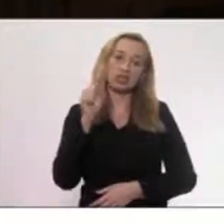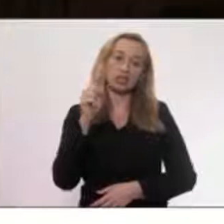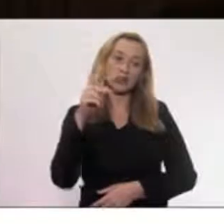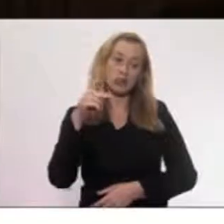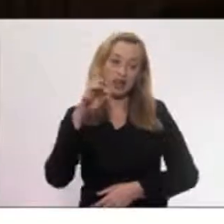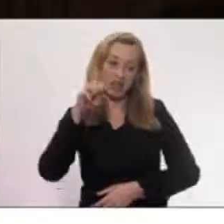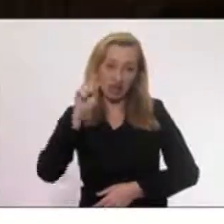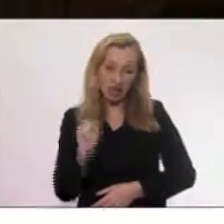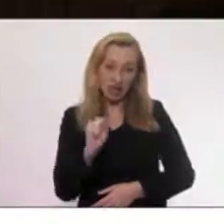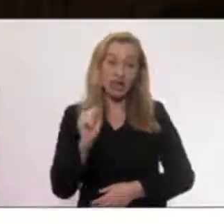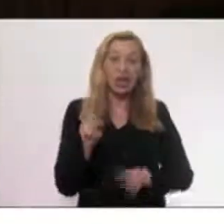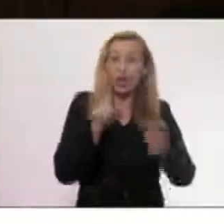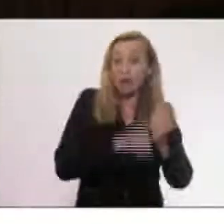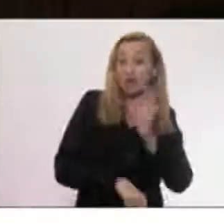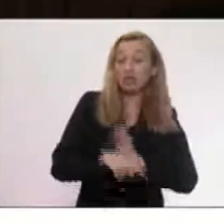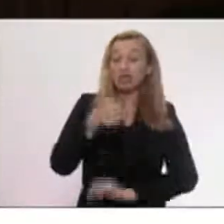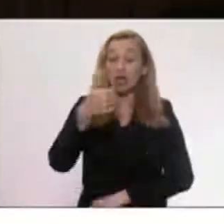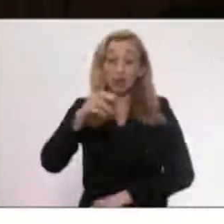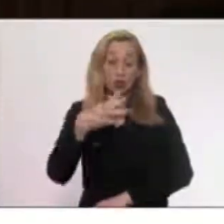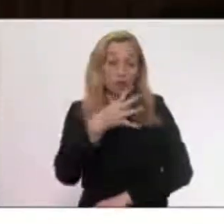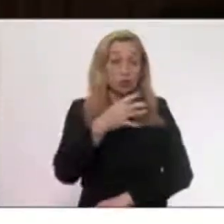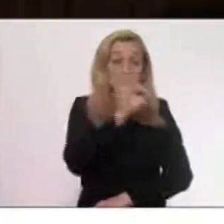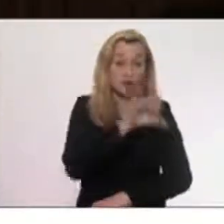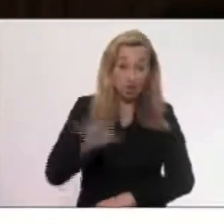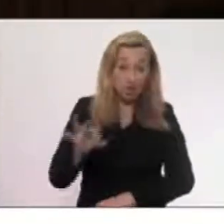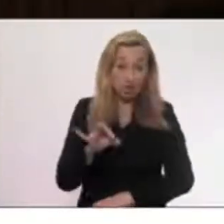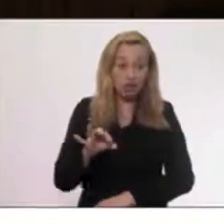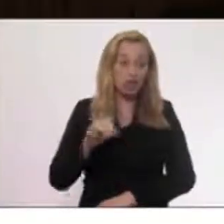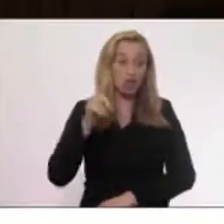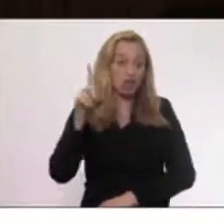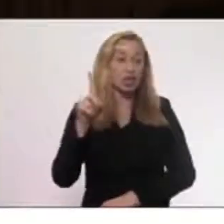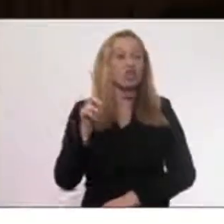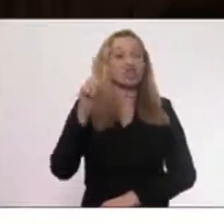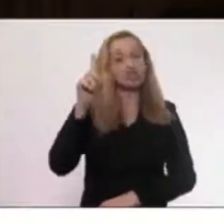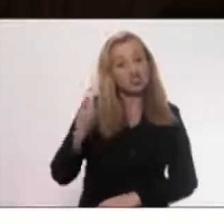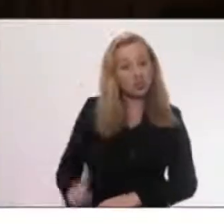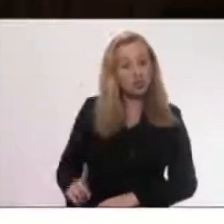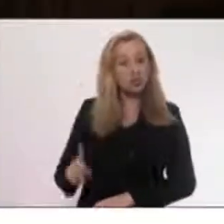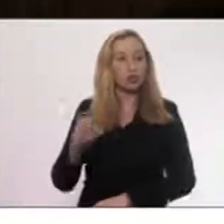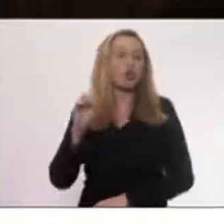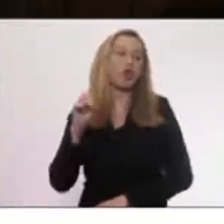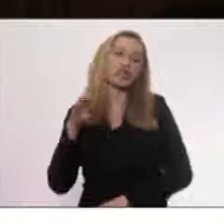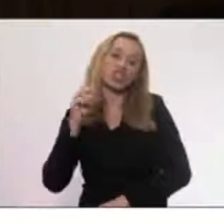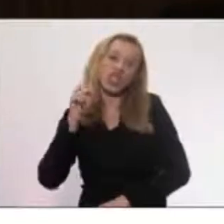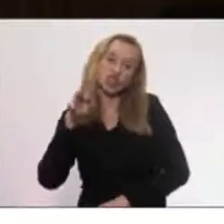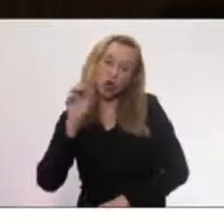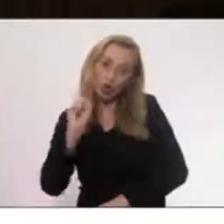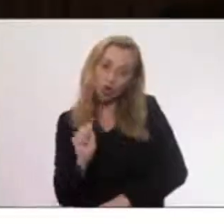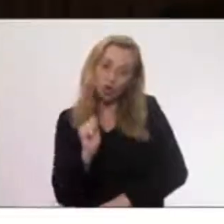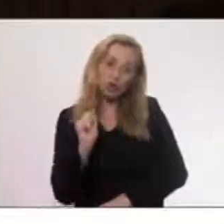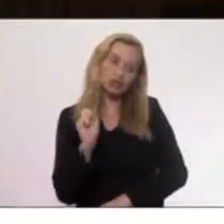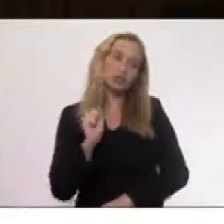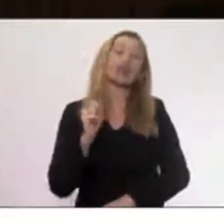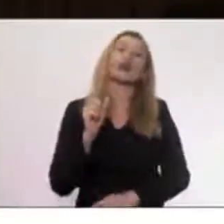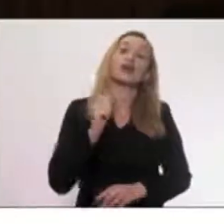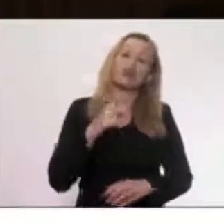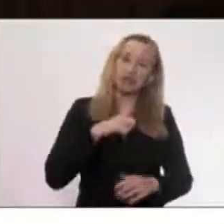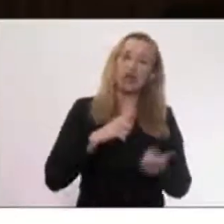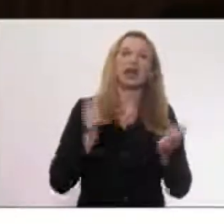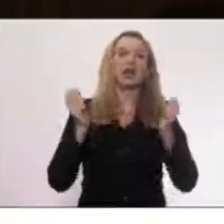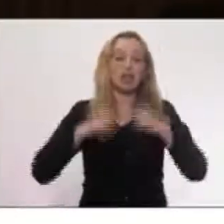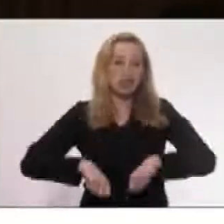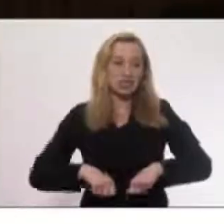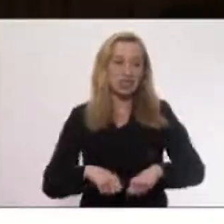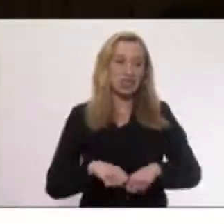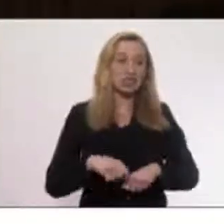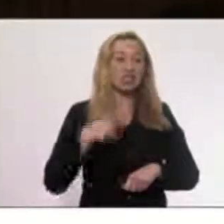a menos de 14% do valor total, que é o que os reitores, coordenadores têm discrição, têm a capacidade de decidir